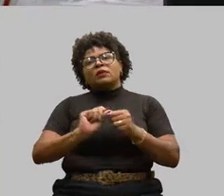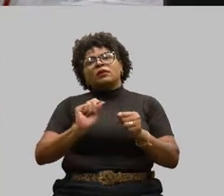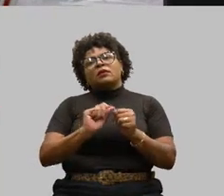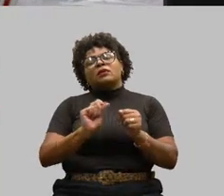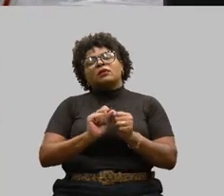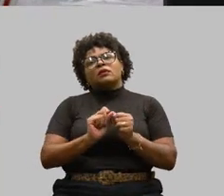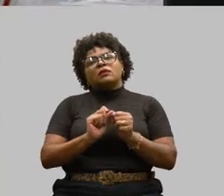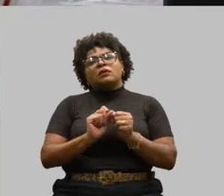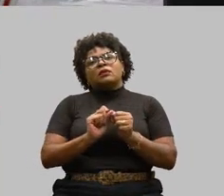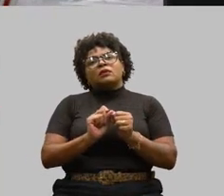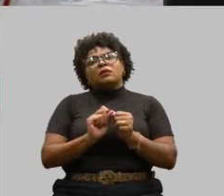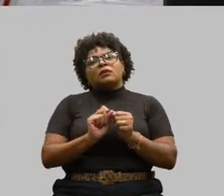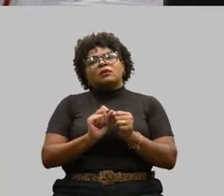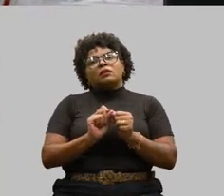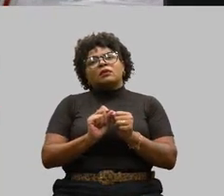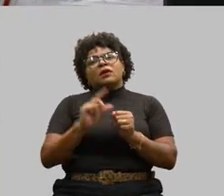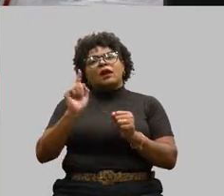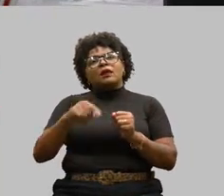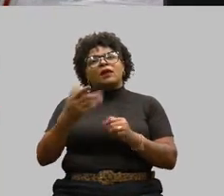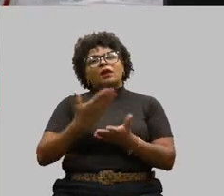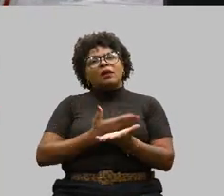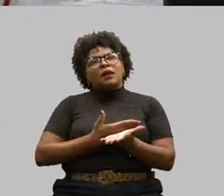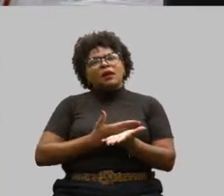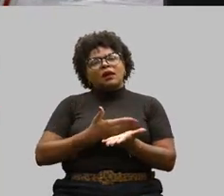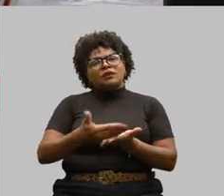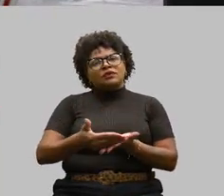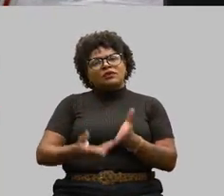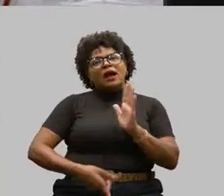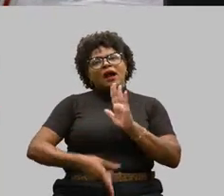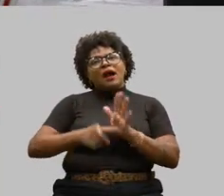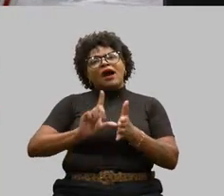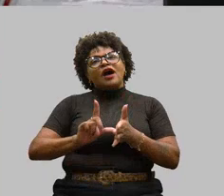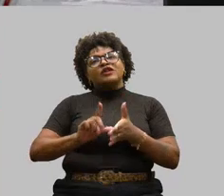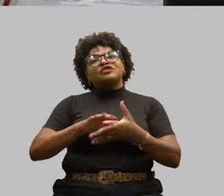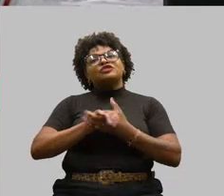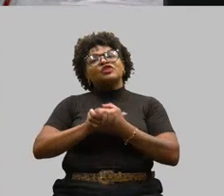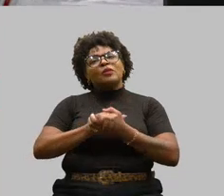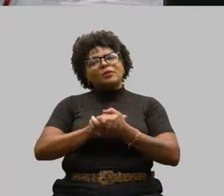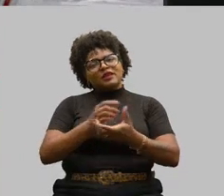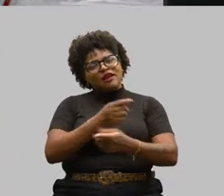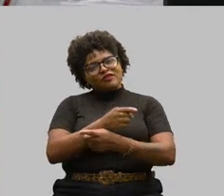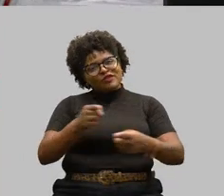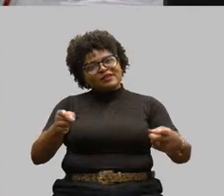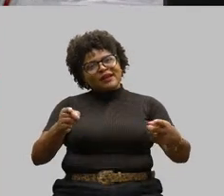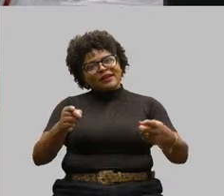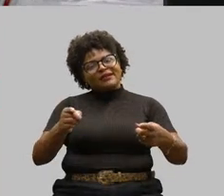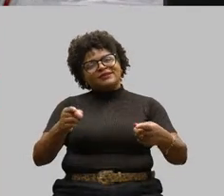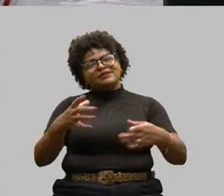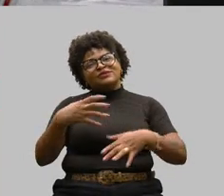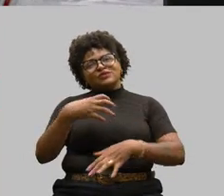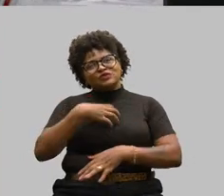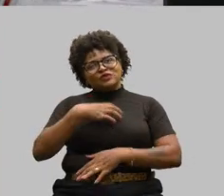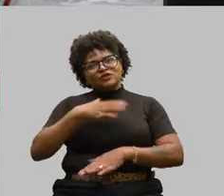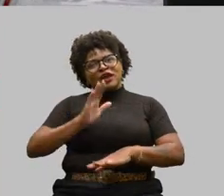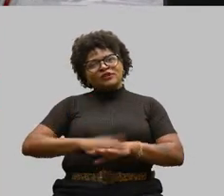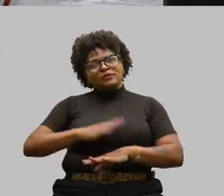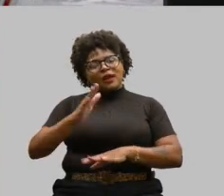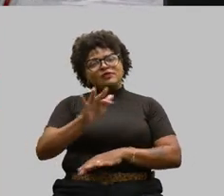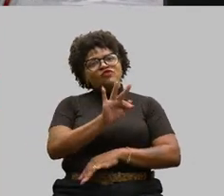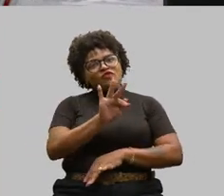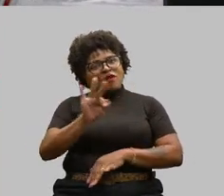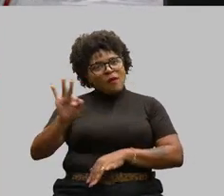introdução antes até de cumprimentar vocês de maneira assim mas enfática